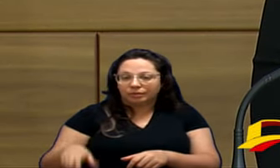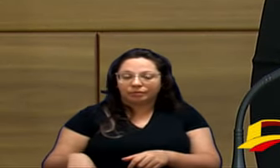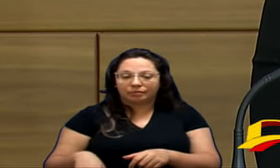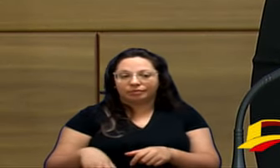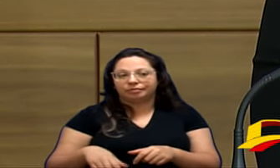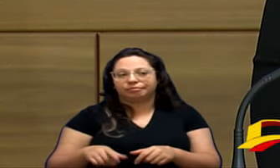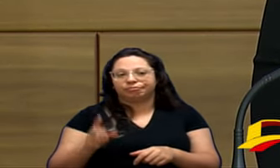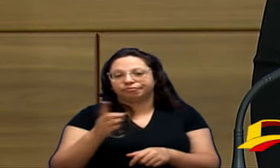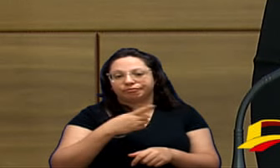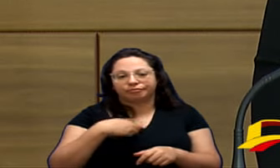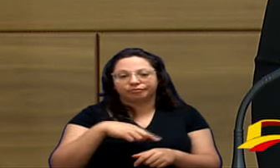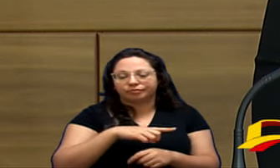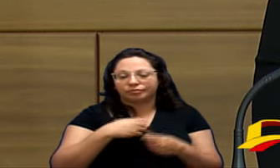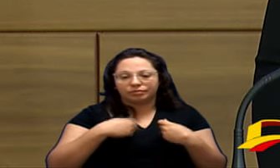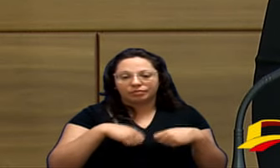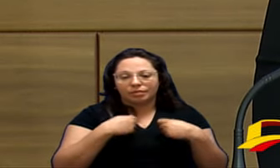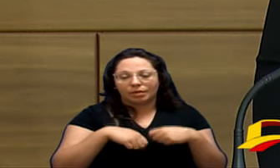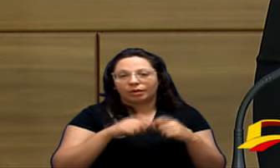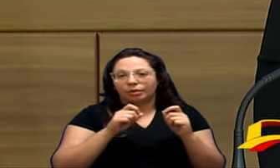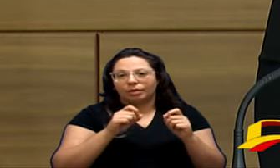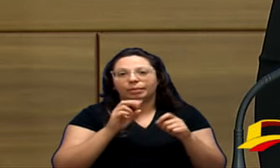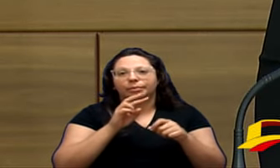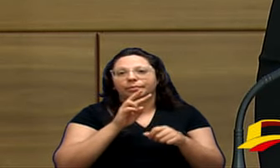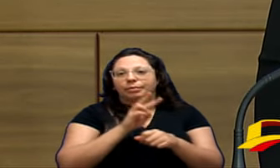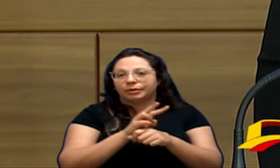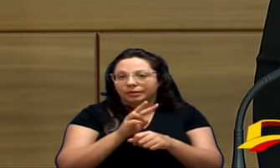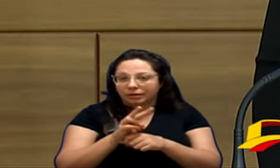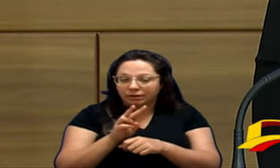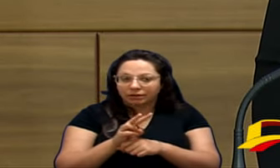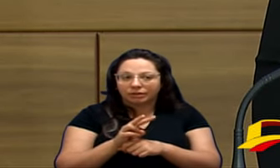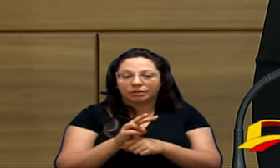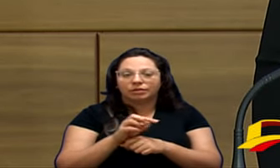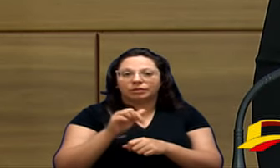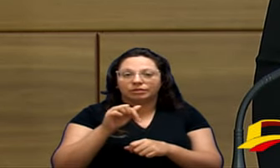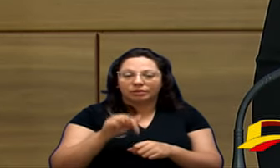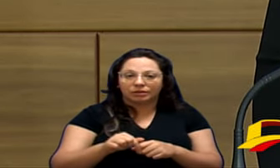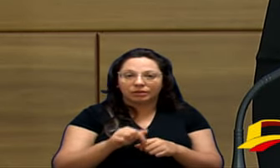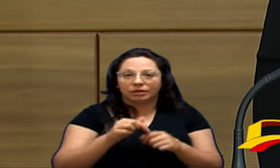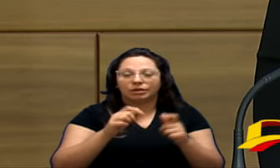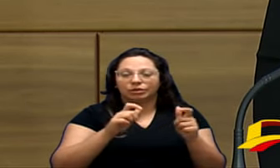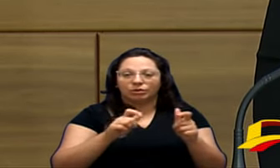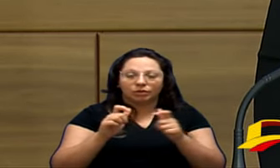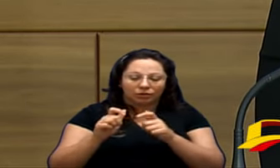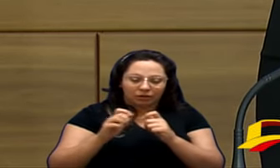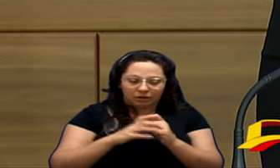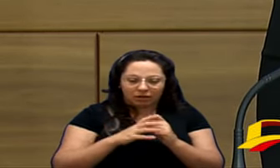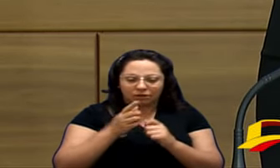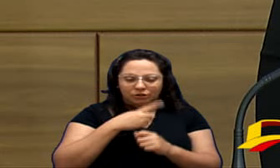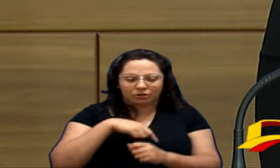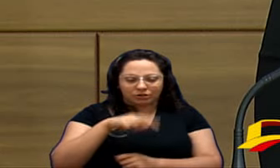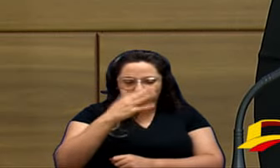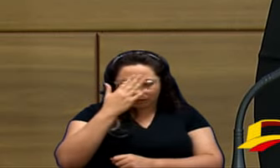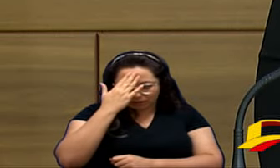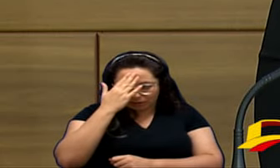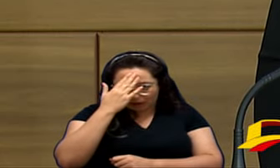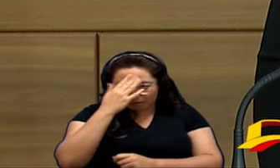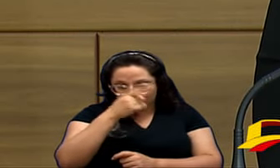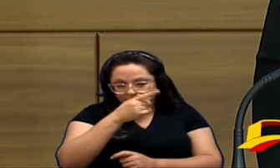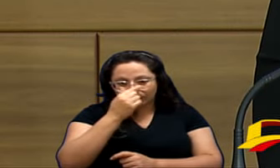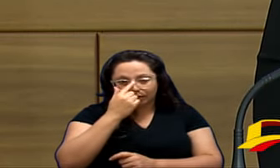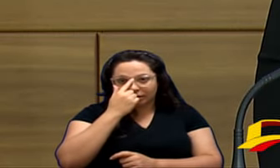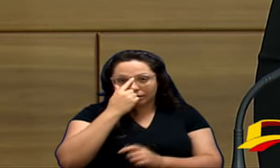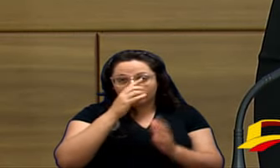e nó Nossa função ainda é a proteção de bens serviços e instalações a gente sabe questão de roubo